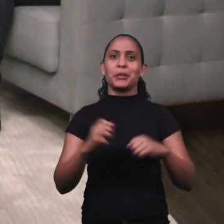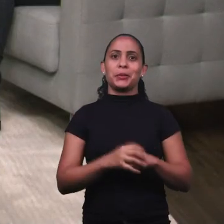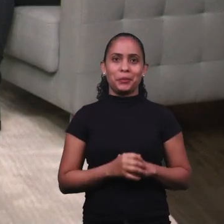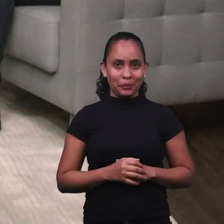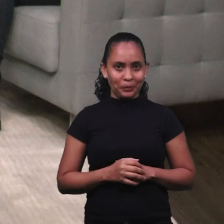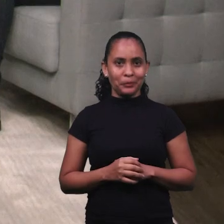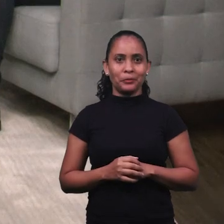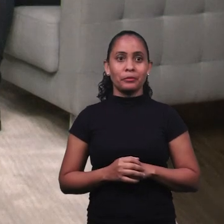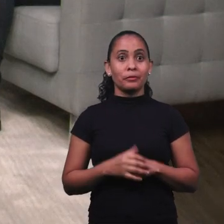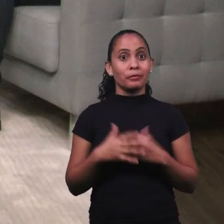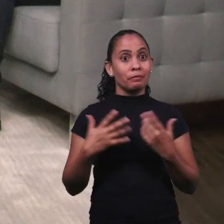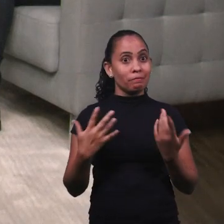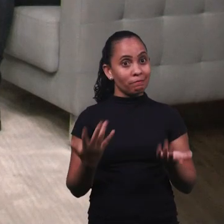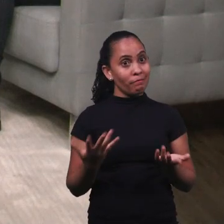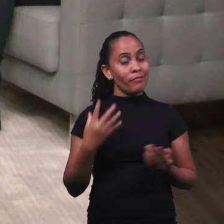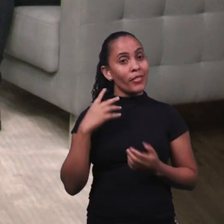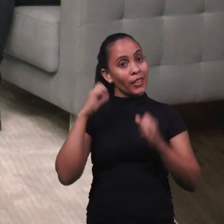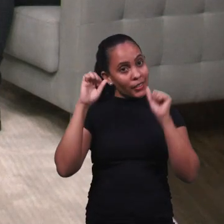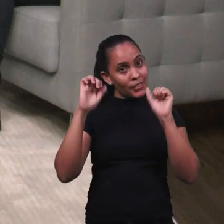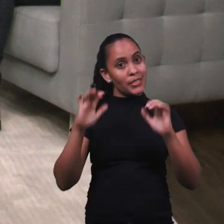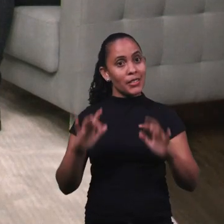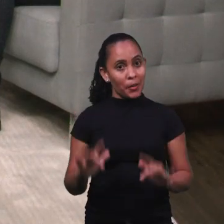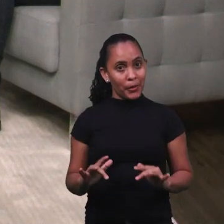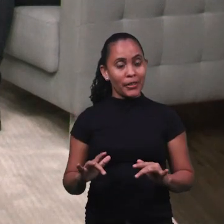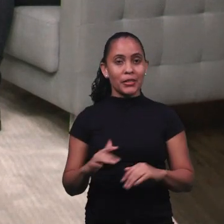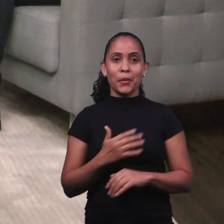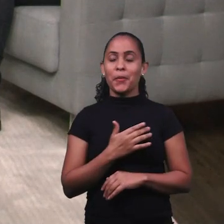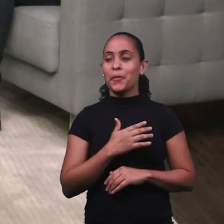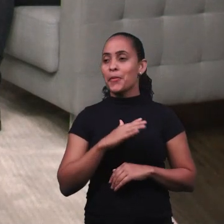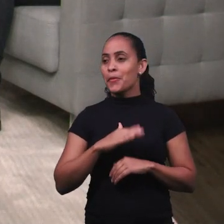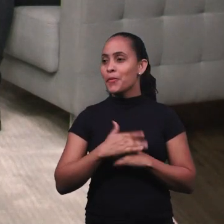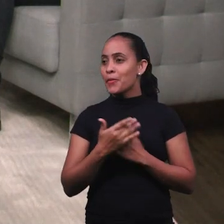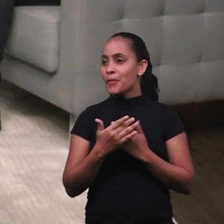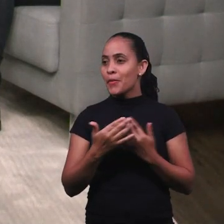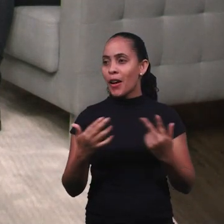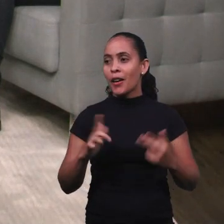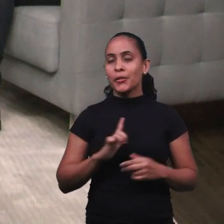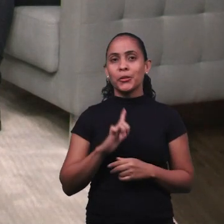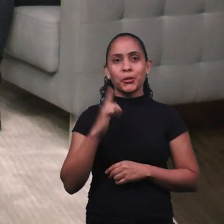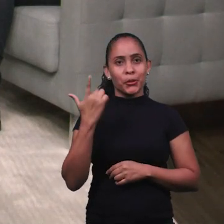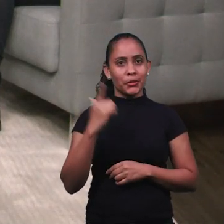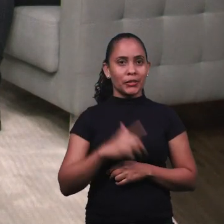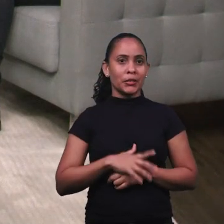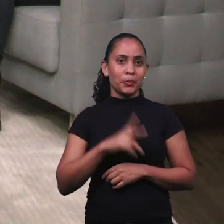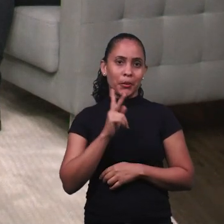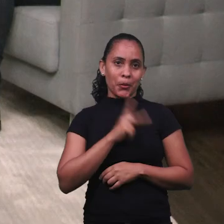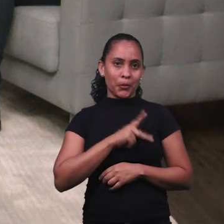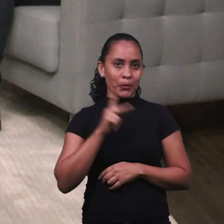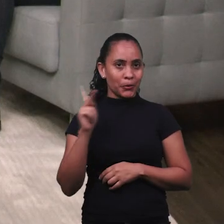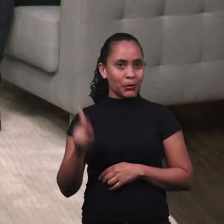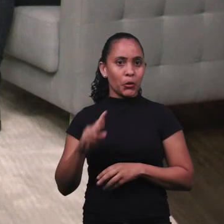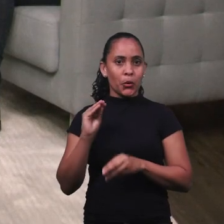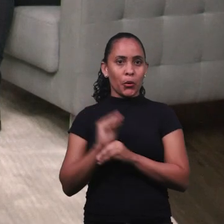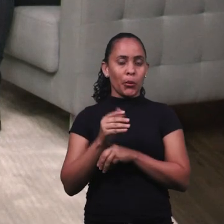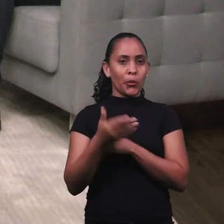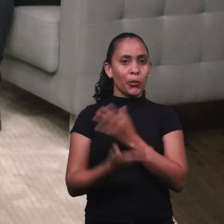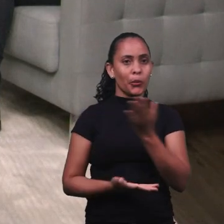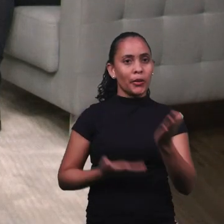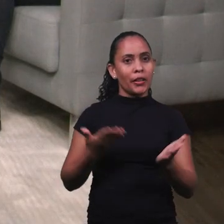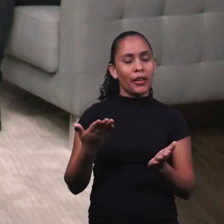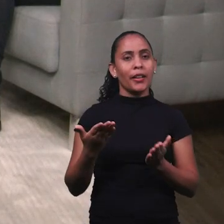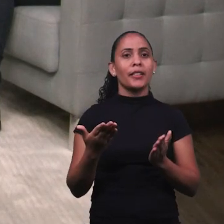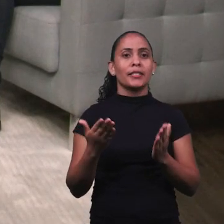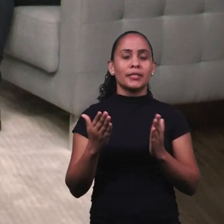não é? Amém. Então, essa é a bênção. E mais irmãos do grupo de louvor, como professoras, cuidar da casa do